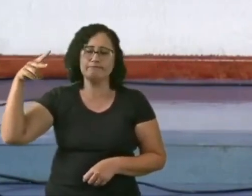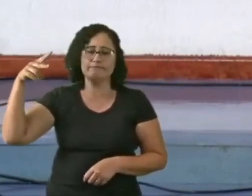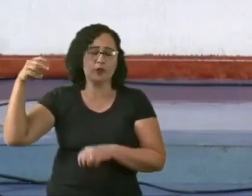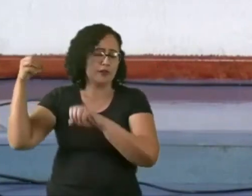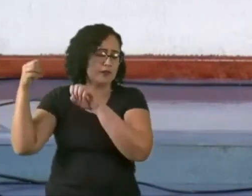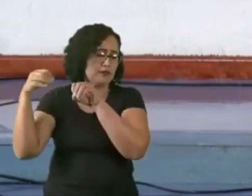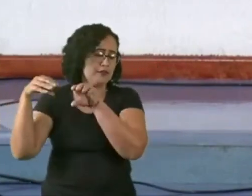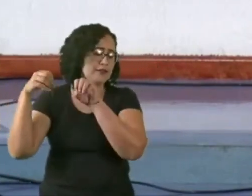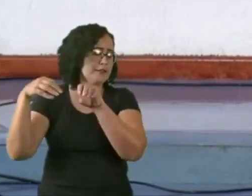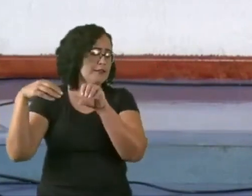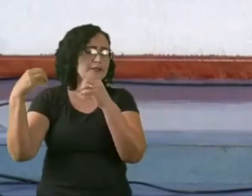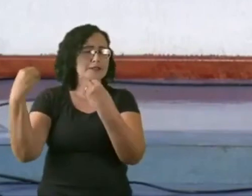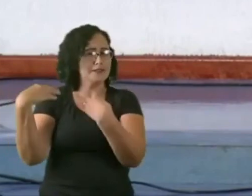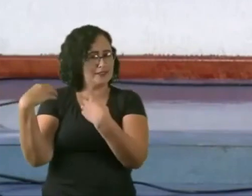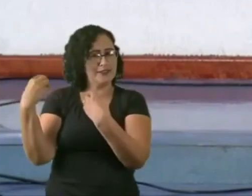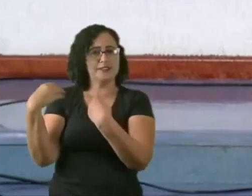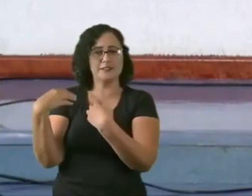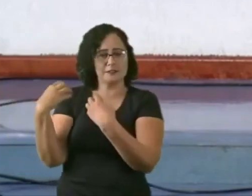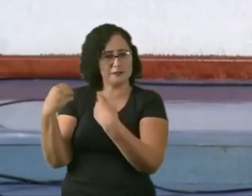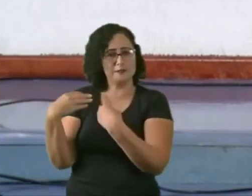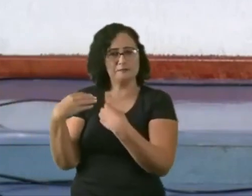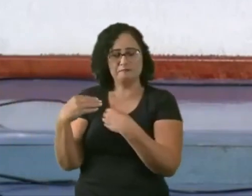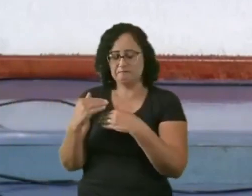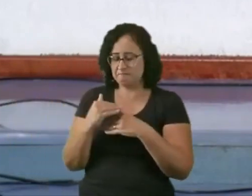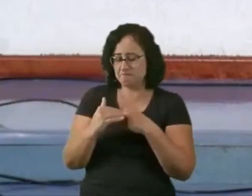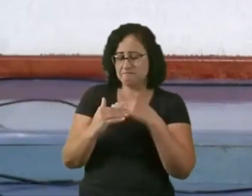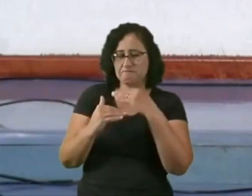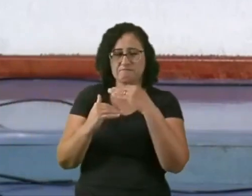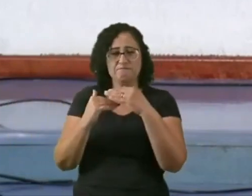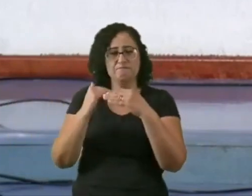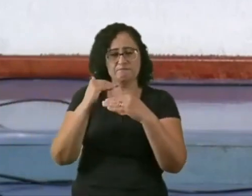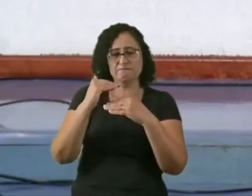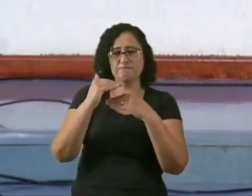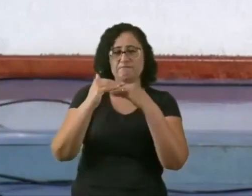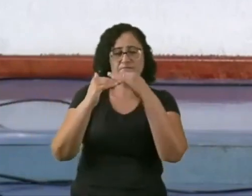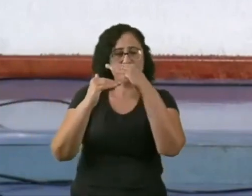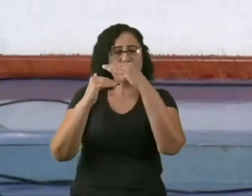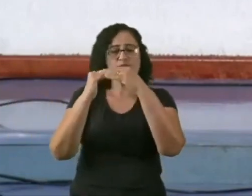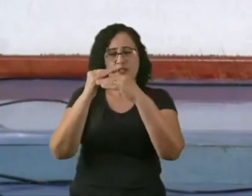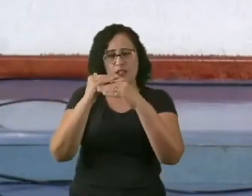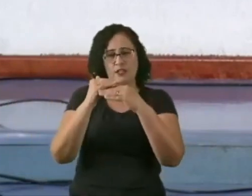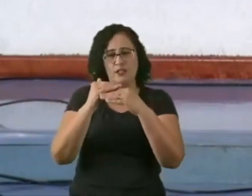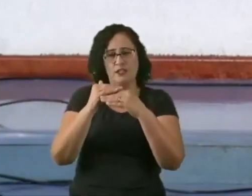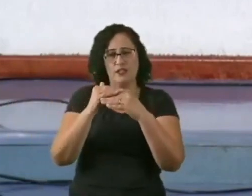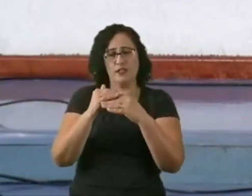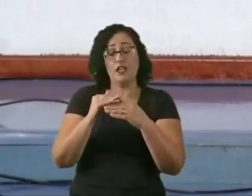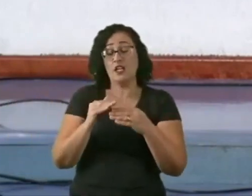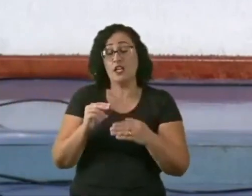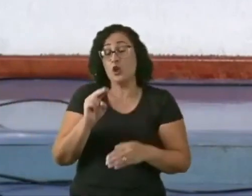mas que também foi necessário para que o nome do Senhor fosse glorificado.